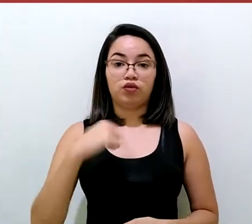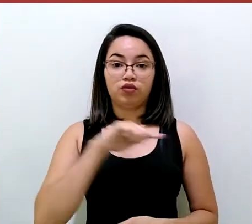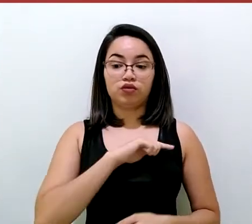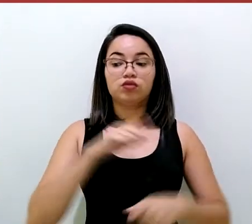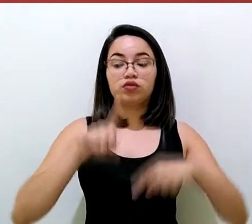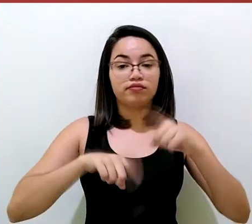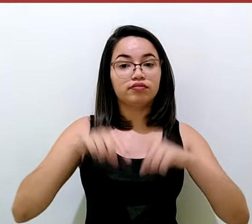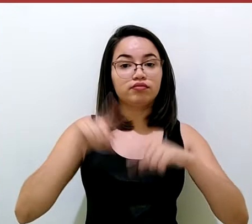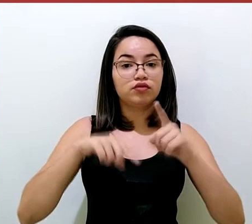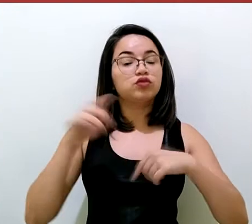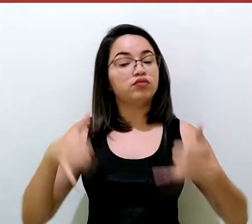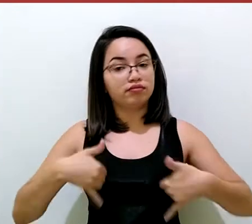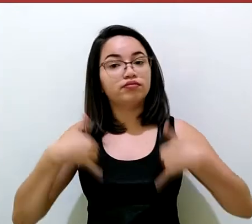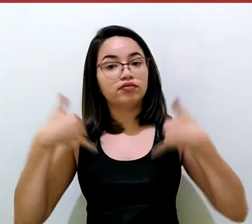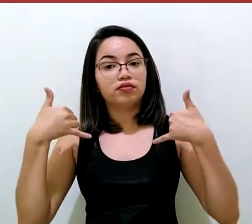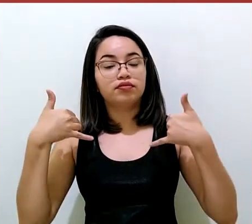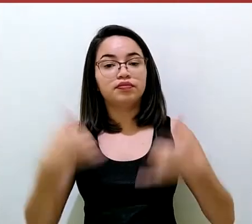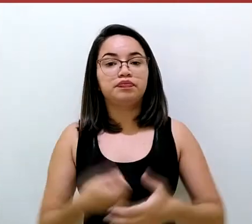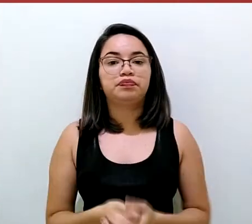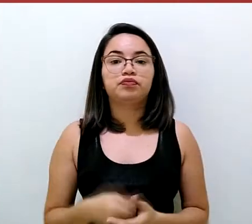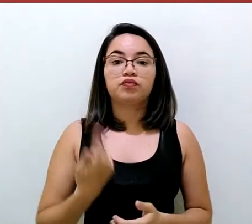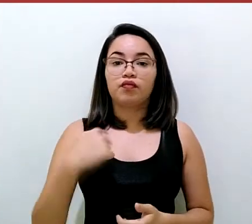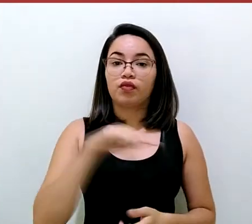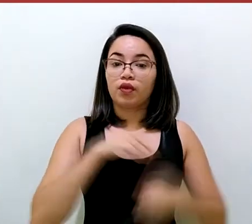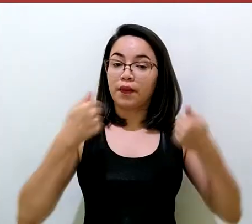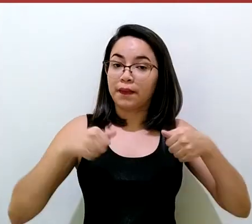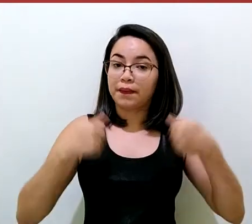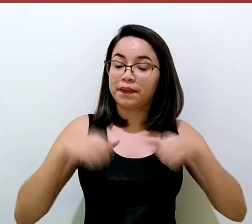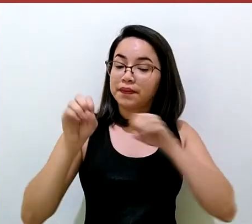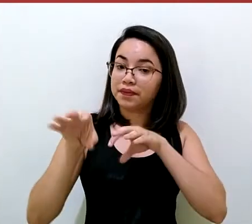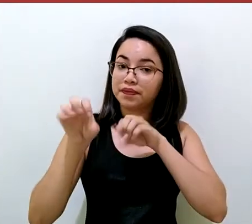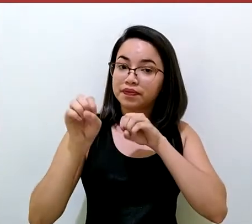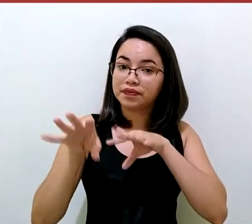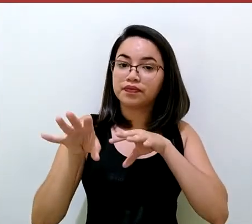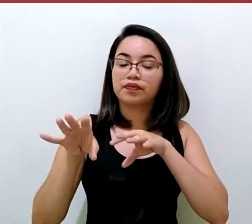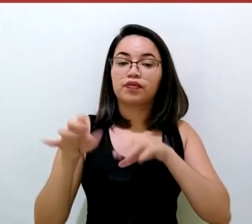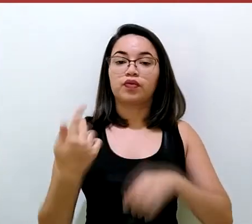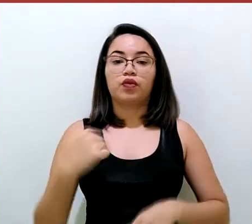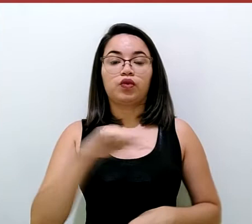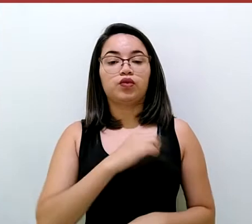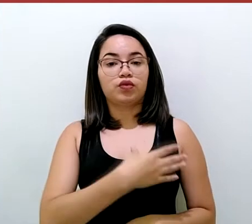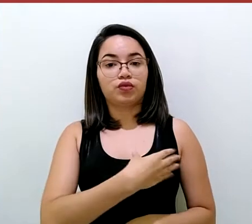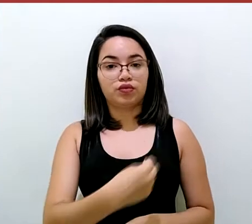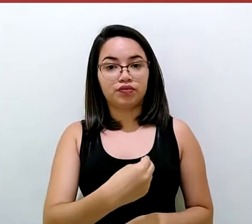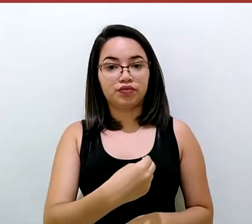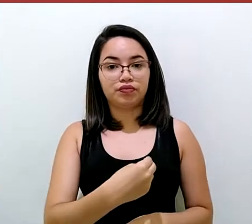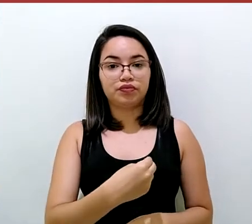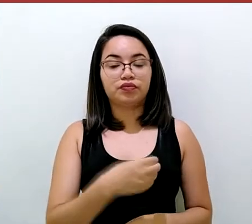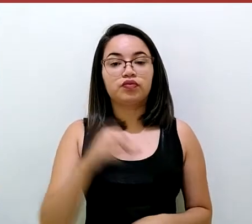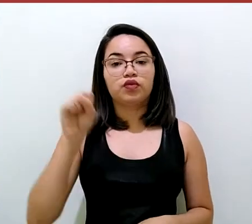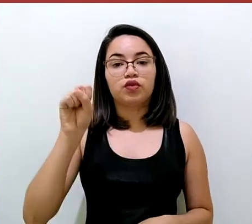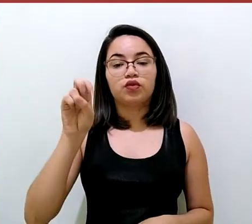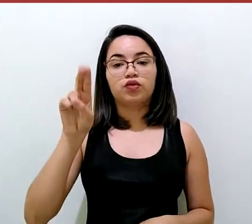com a nossa prosperidade, com a nossa riqueza. Nós precisamos ensinar para os nossos filhos